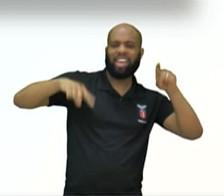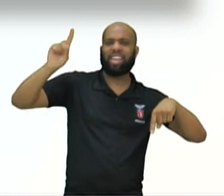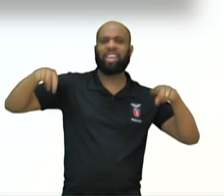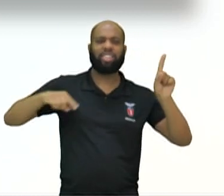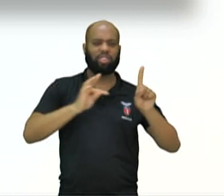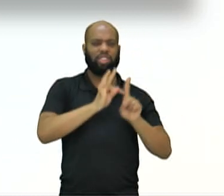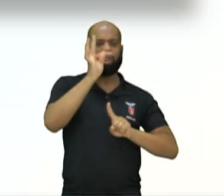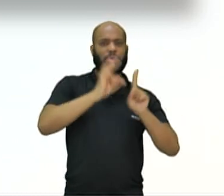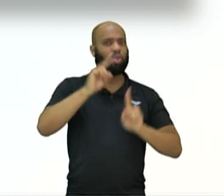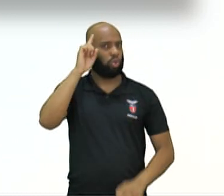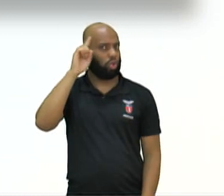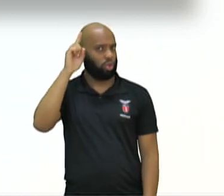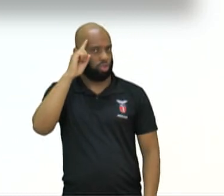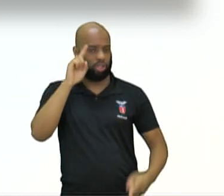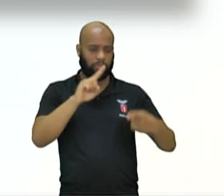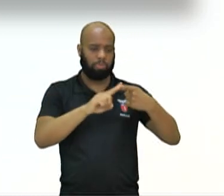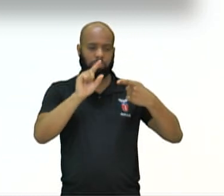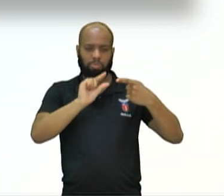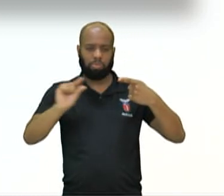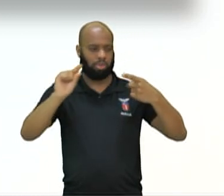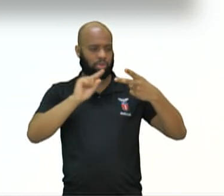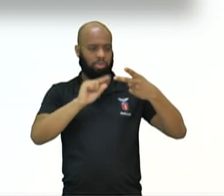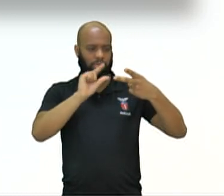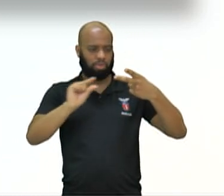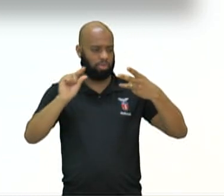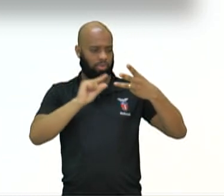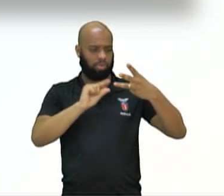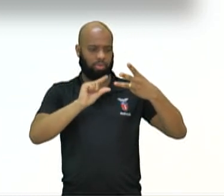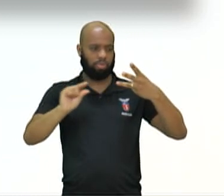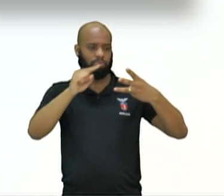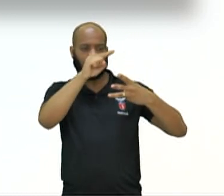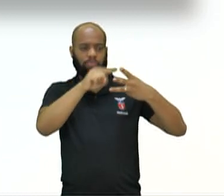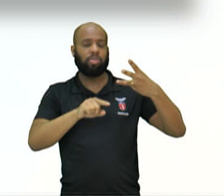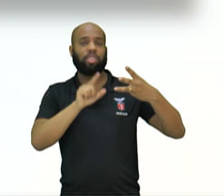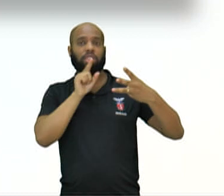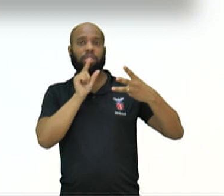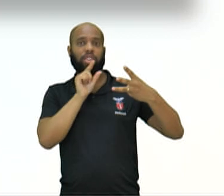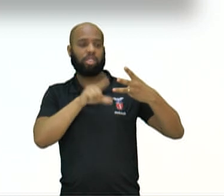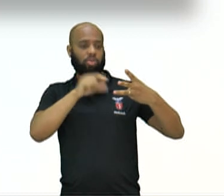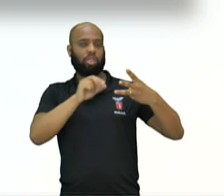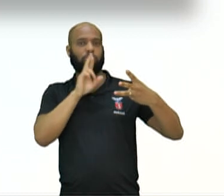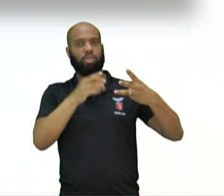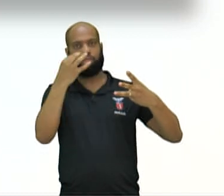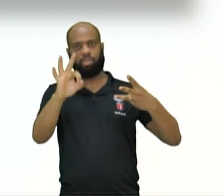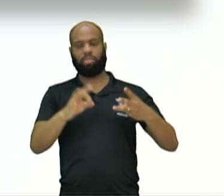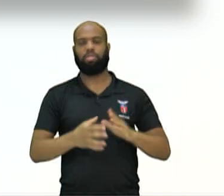diária? Subtropical, semiárido ou desértico? A, B ou C? Vai lá.